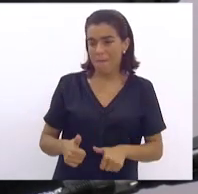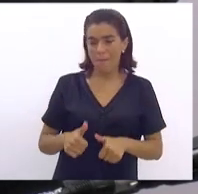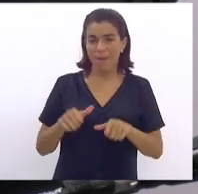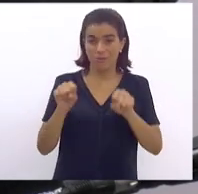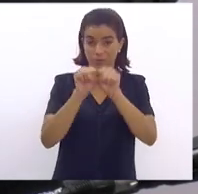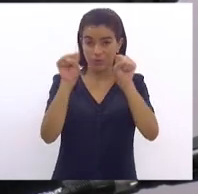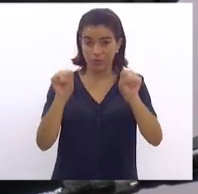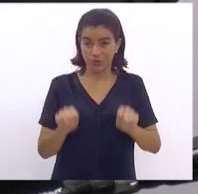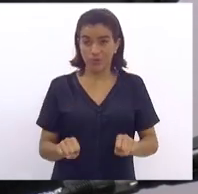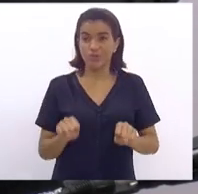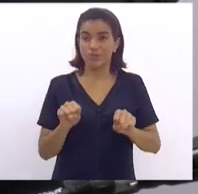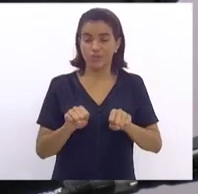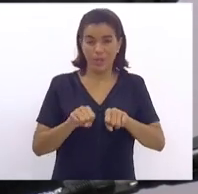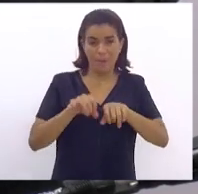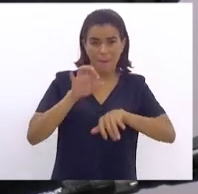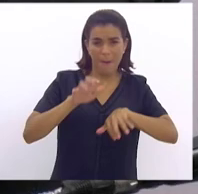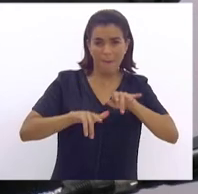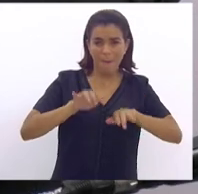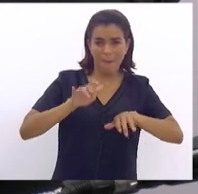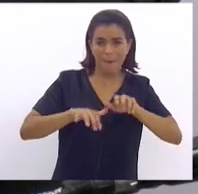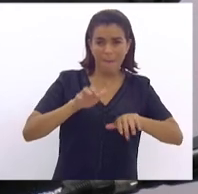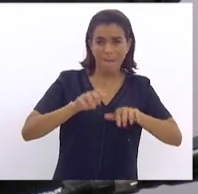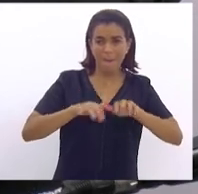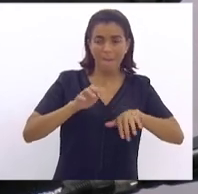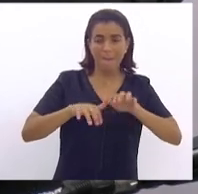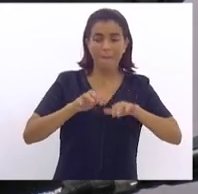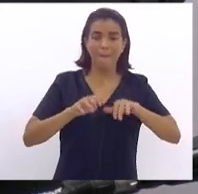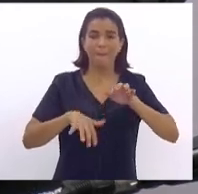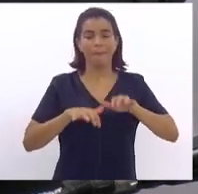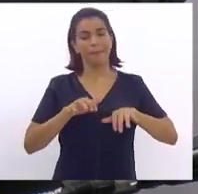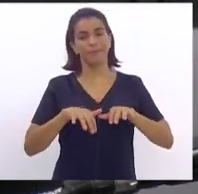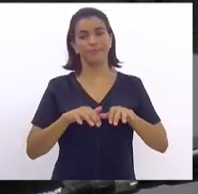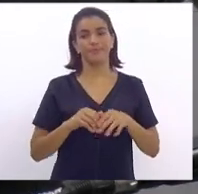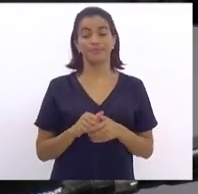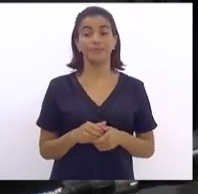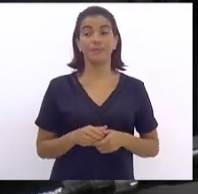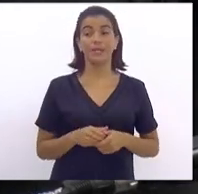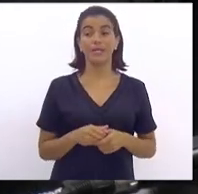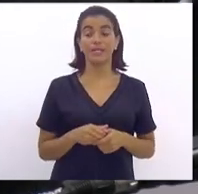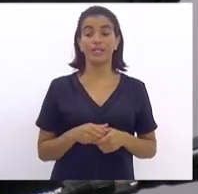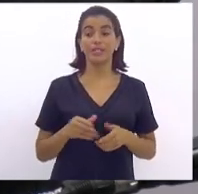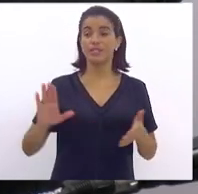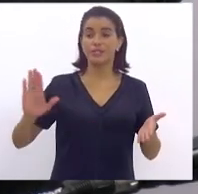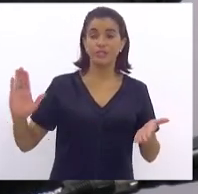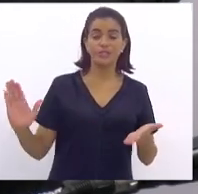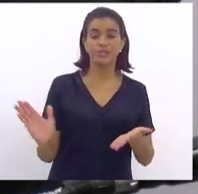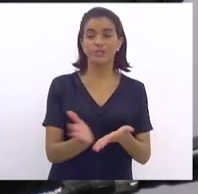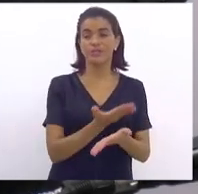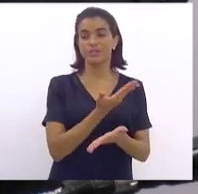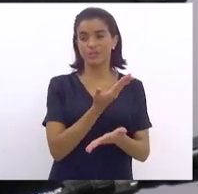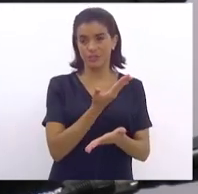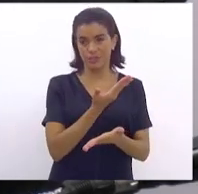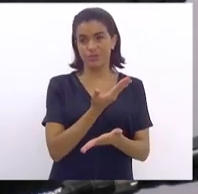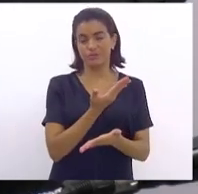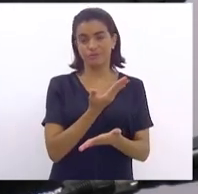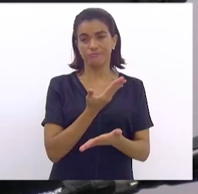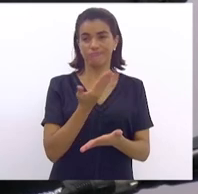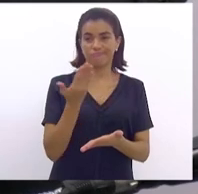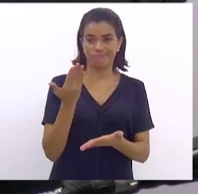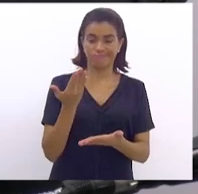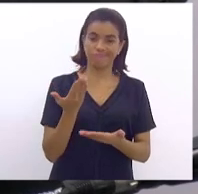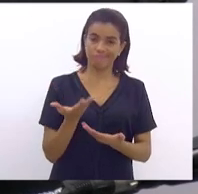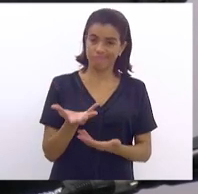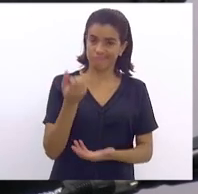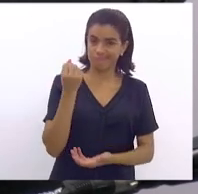PM, com o SERPO, com a PRODERJ e tudo mais, e acabou excluindo abruptamente o